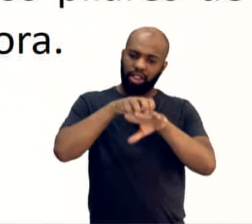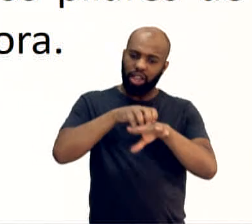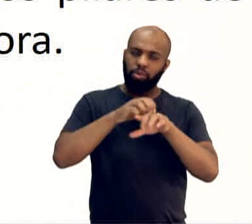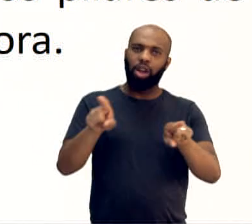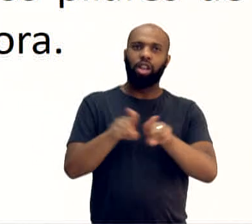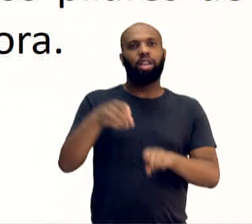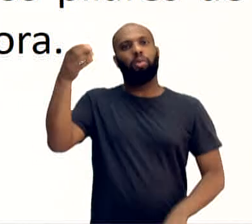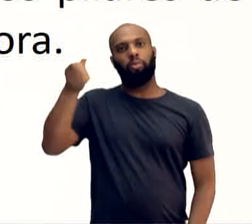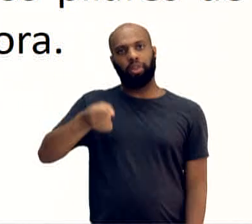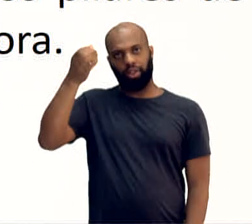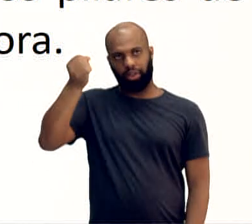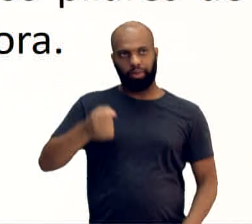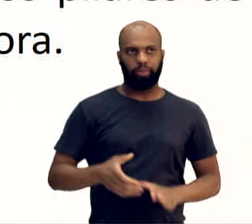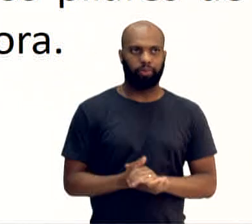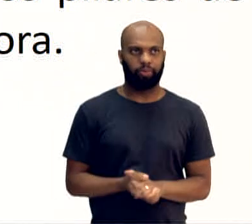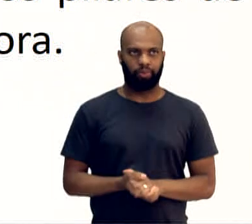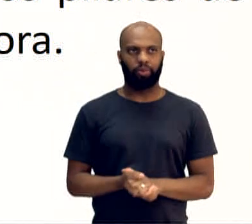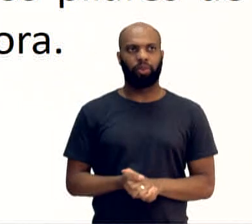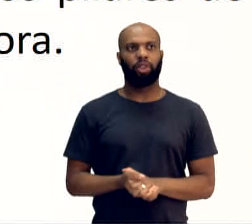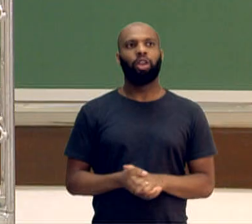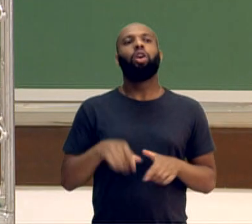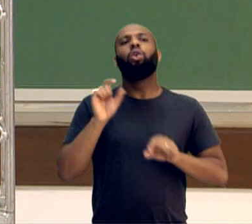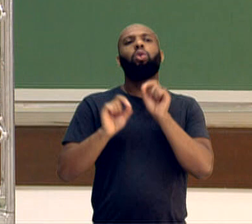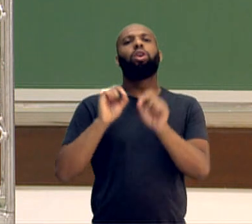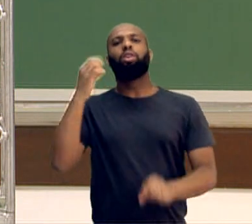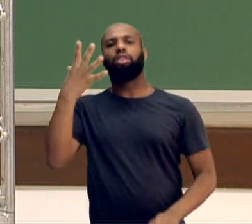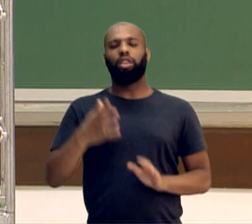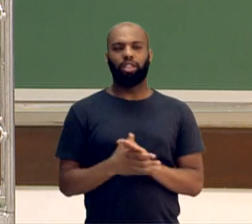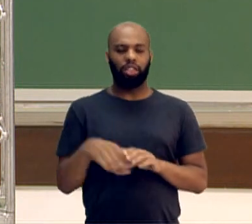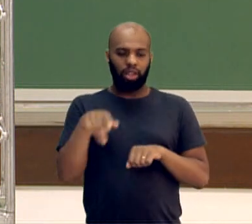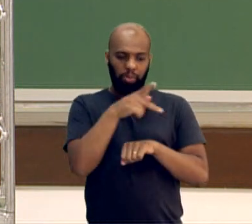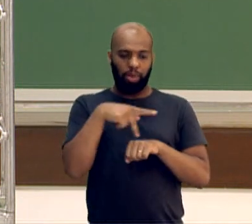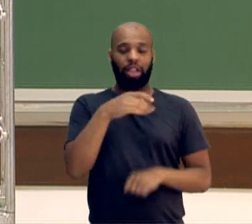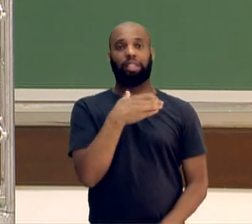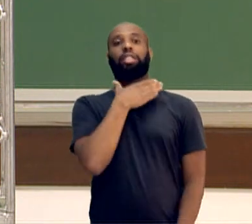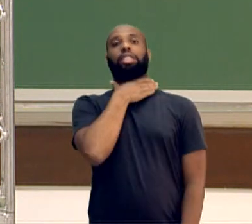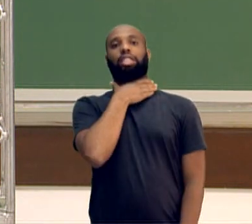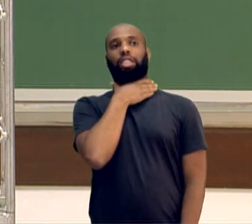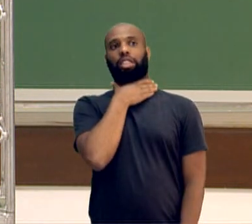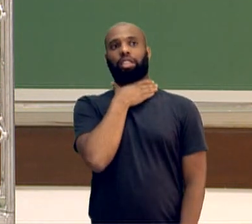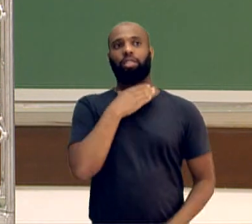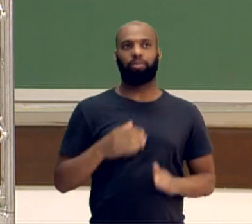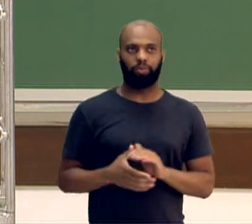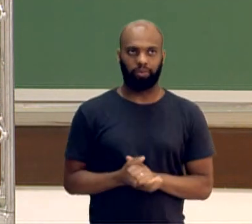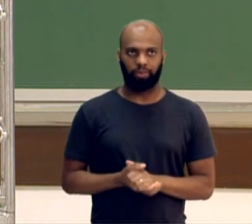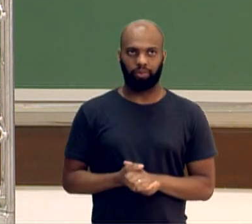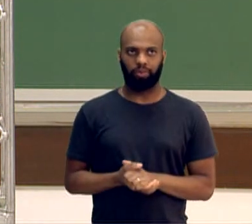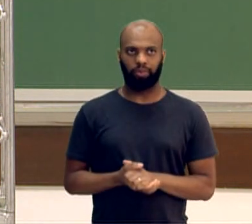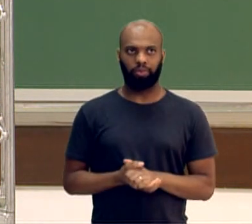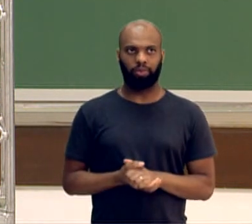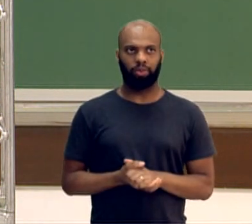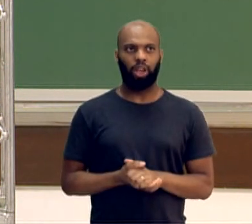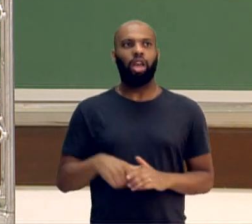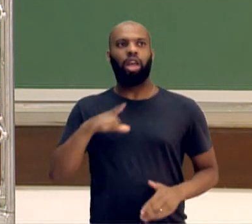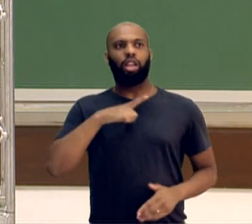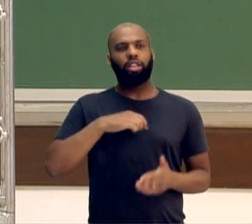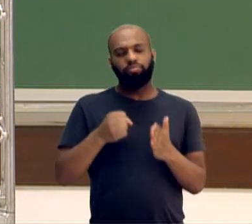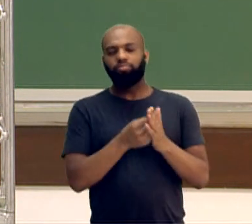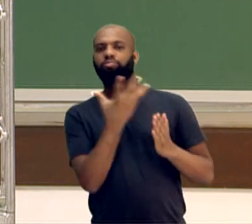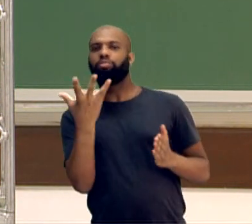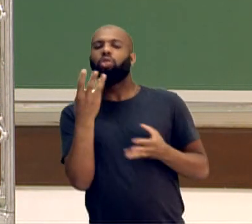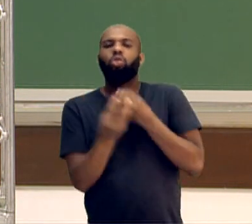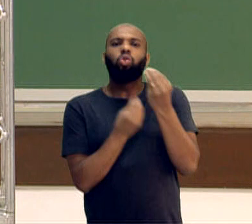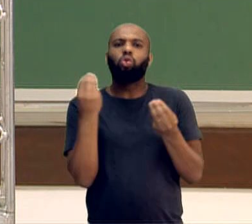social. O que acontece? Tá? O país está em crise, uma crise grande. Muitas vezes, como é que